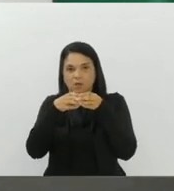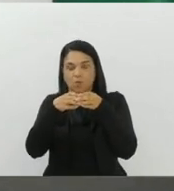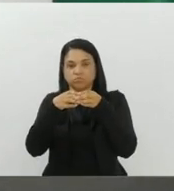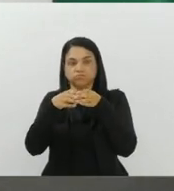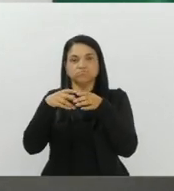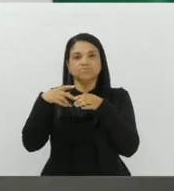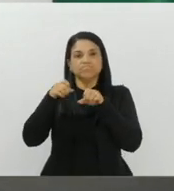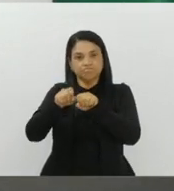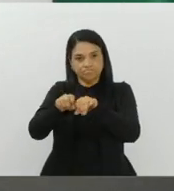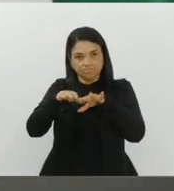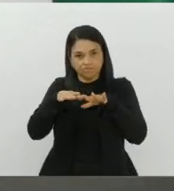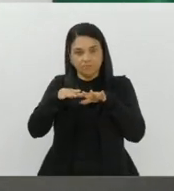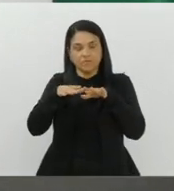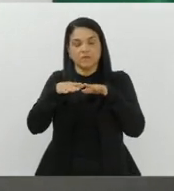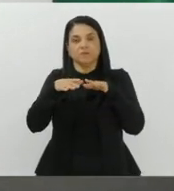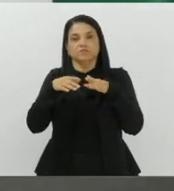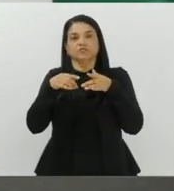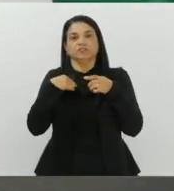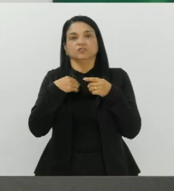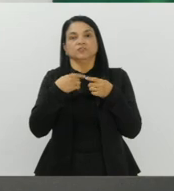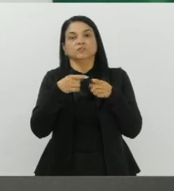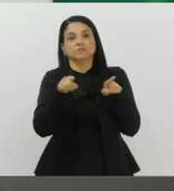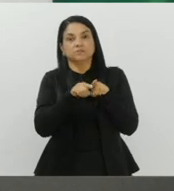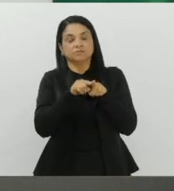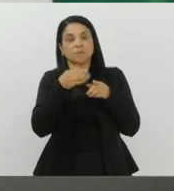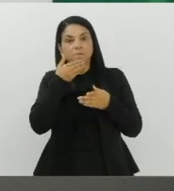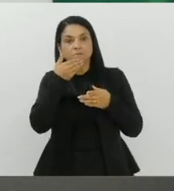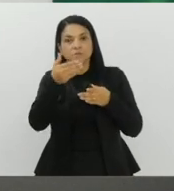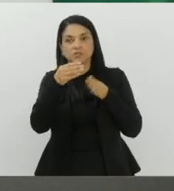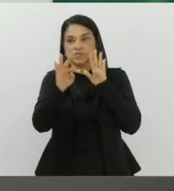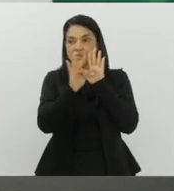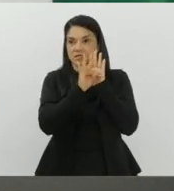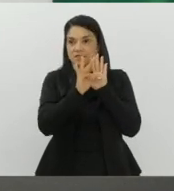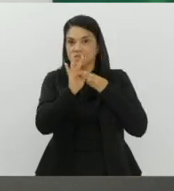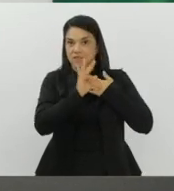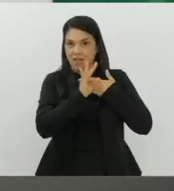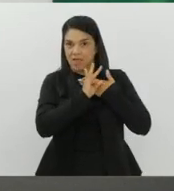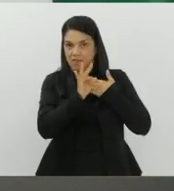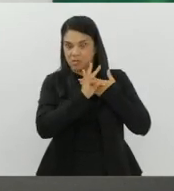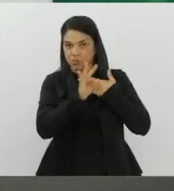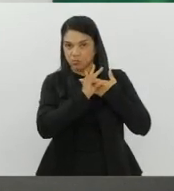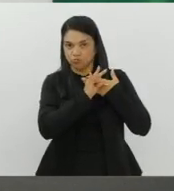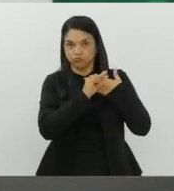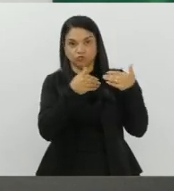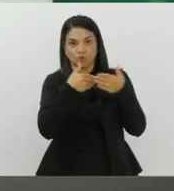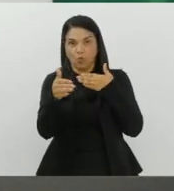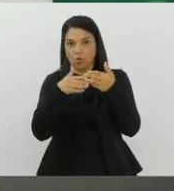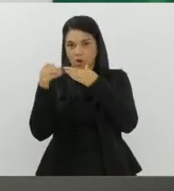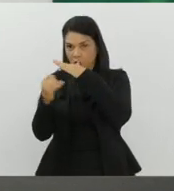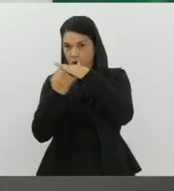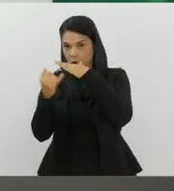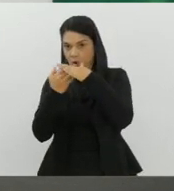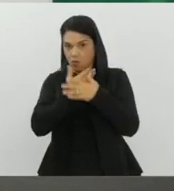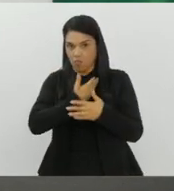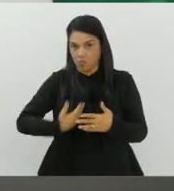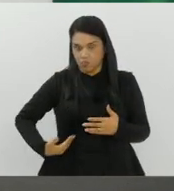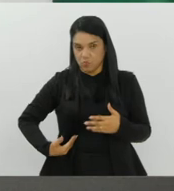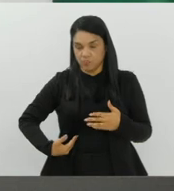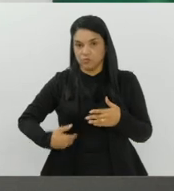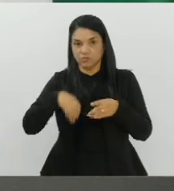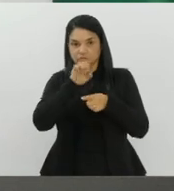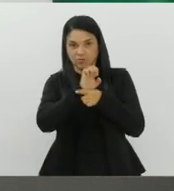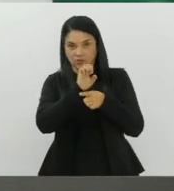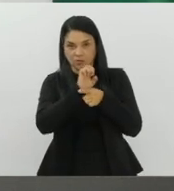de inquérito poderá requisitar técnicos especializados de qualquer órgão público estadual para